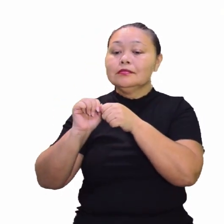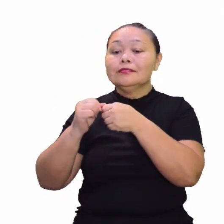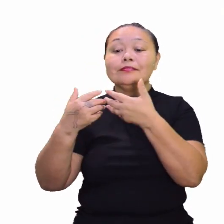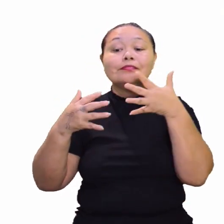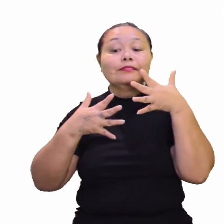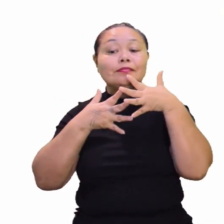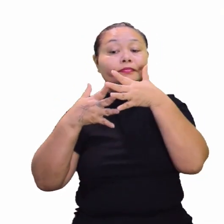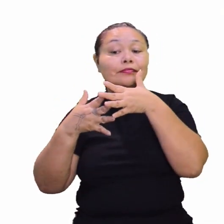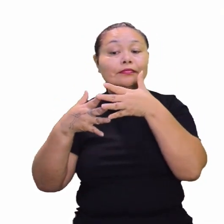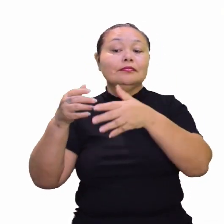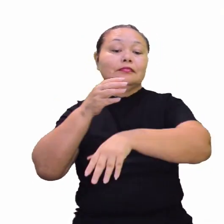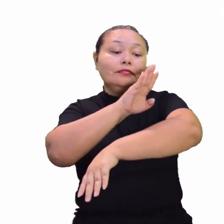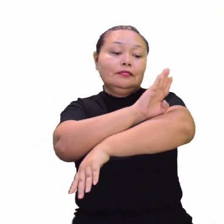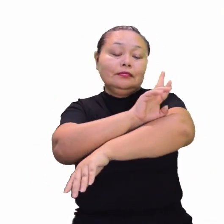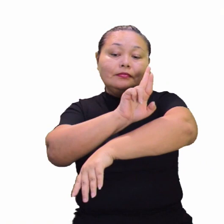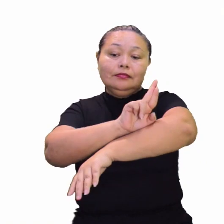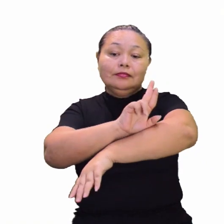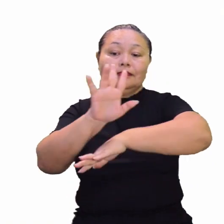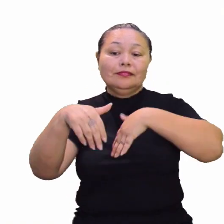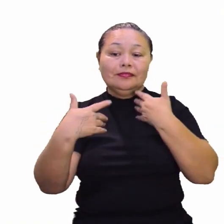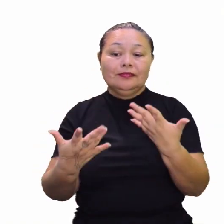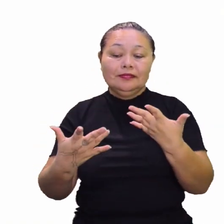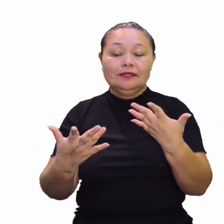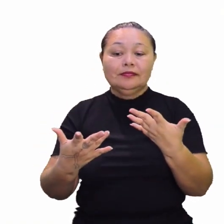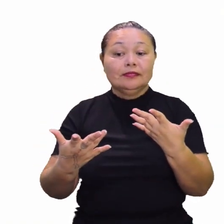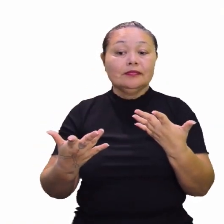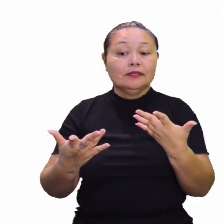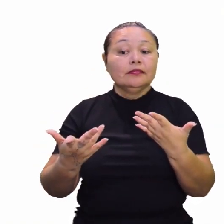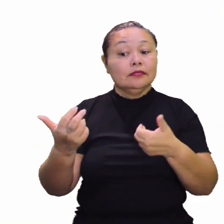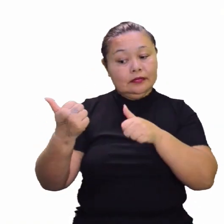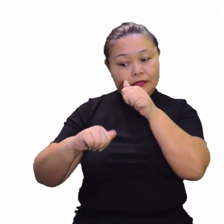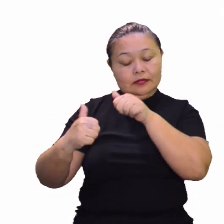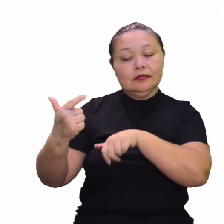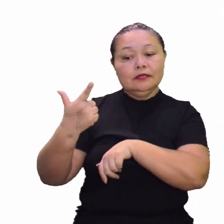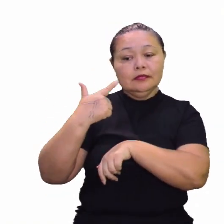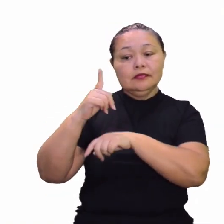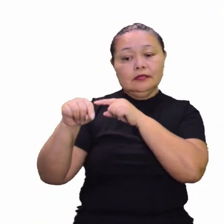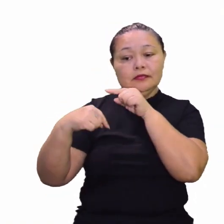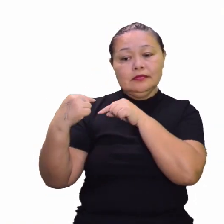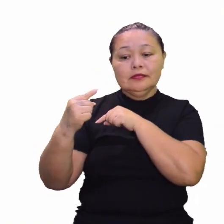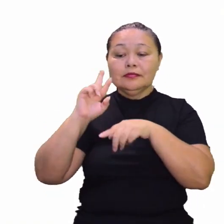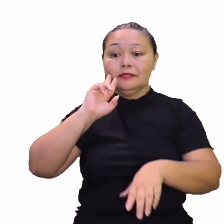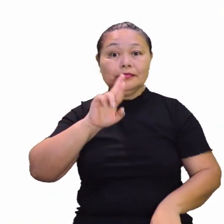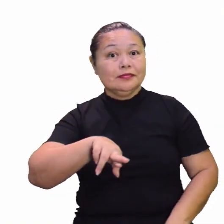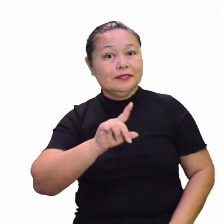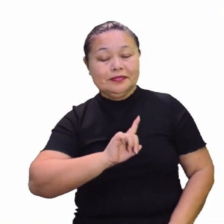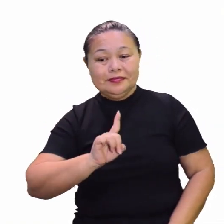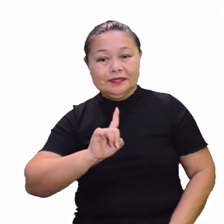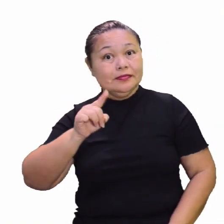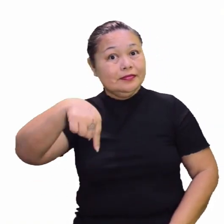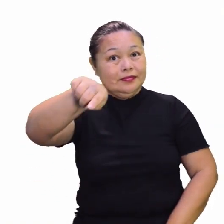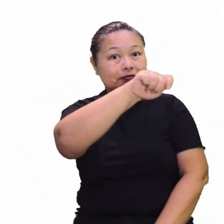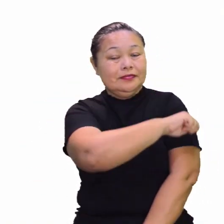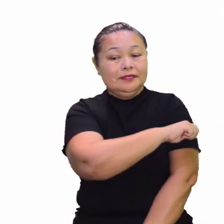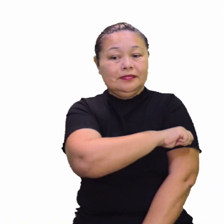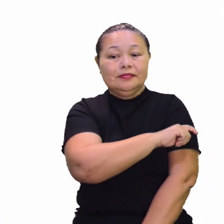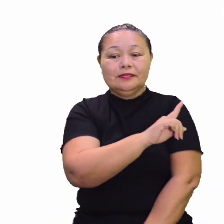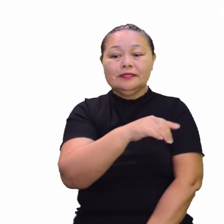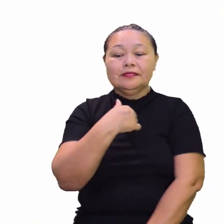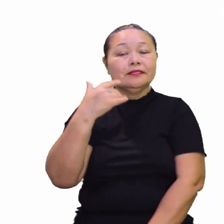andem pelas BRs? Eita, Rogério! É uma análise. Grande análise. A gente nem vai responder, né? Não. É para os